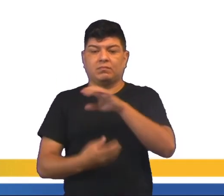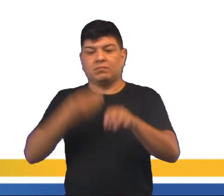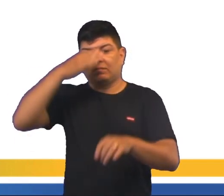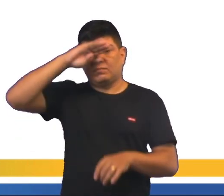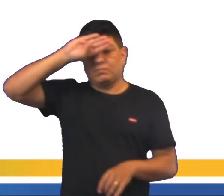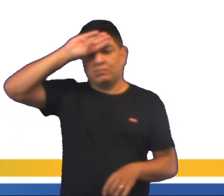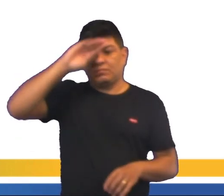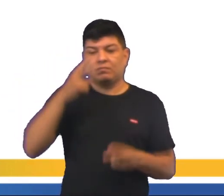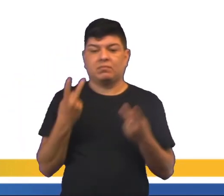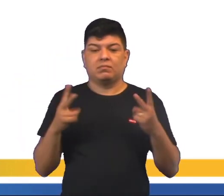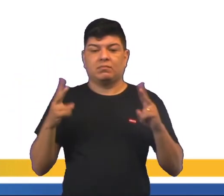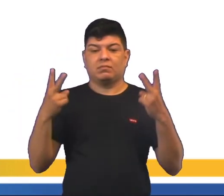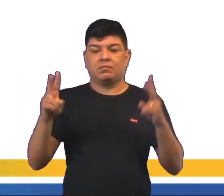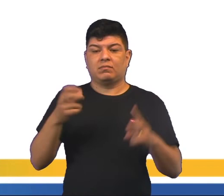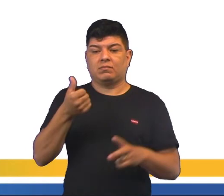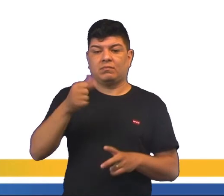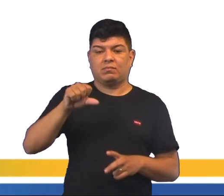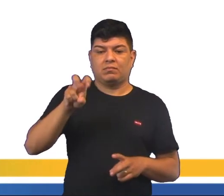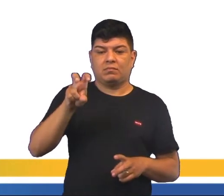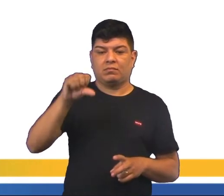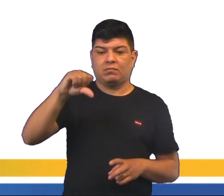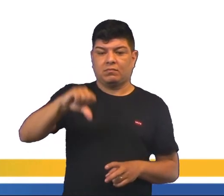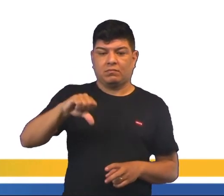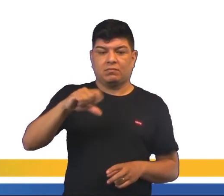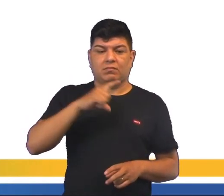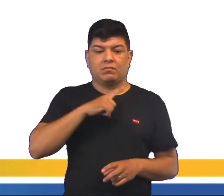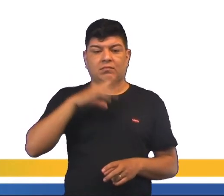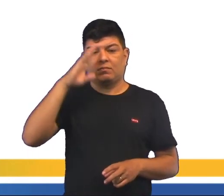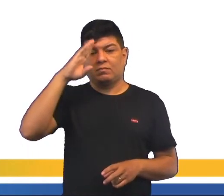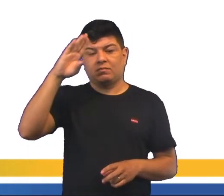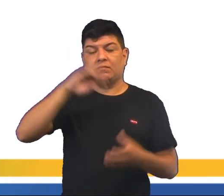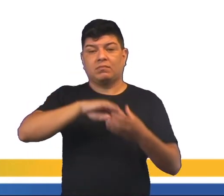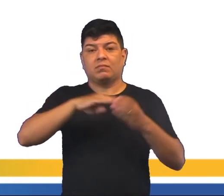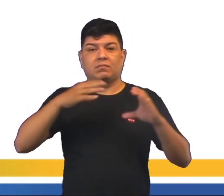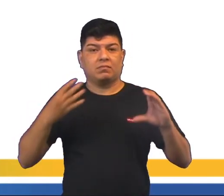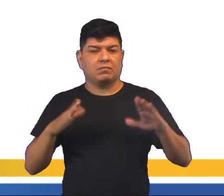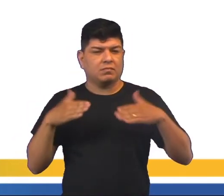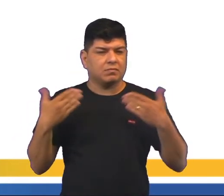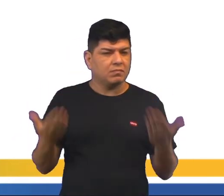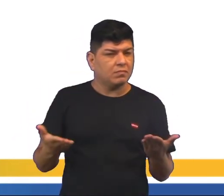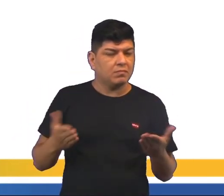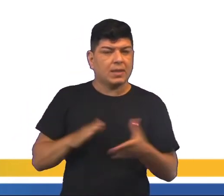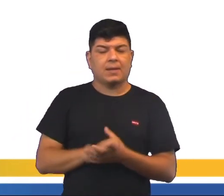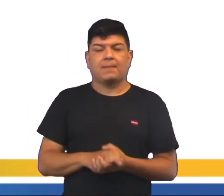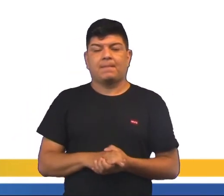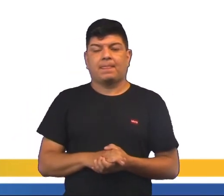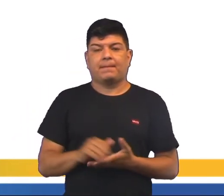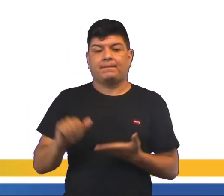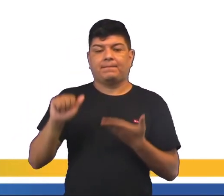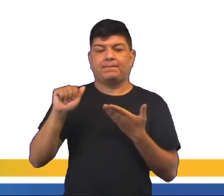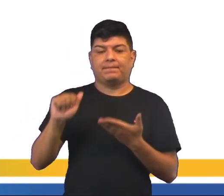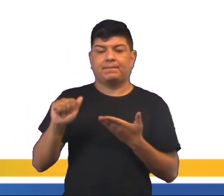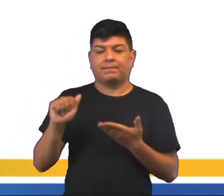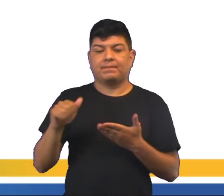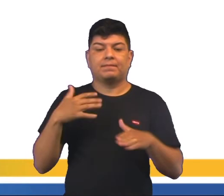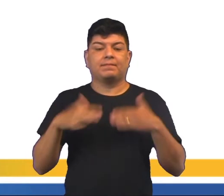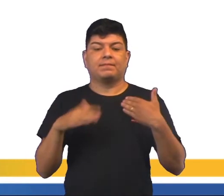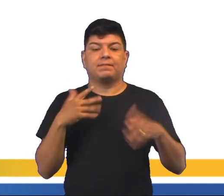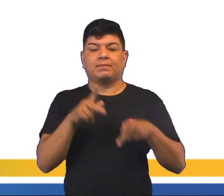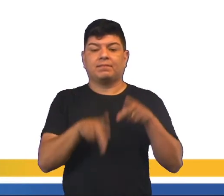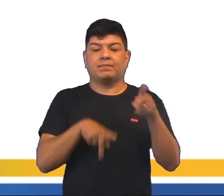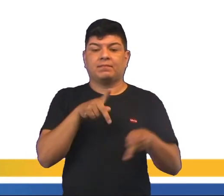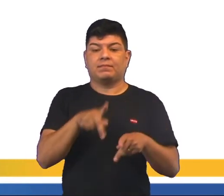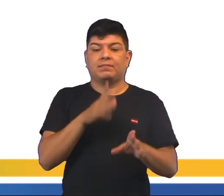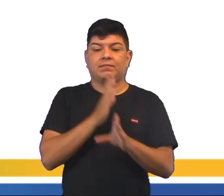A Revolução Cubana, vitoriosa em 1959, teve como principal característica, letra A